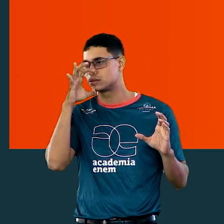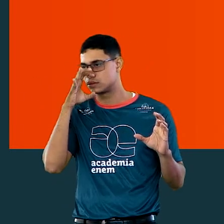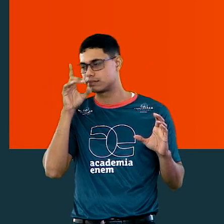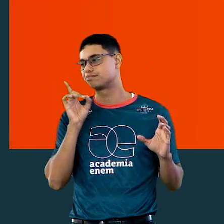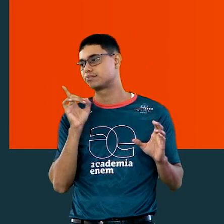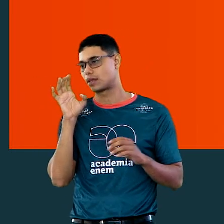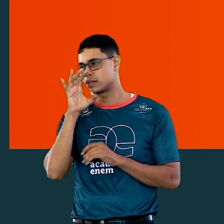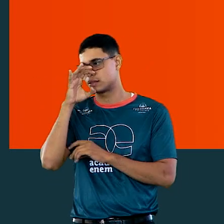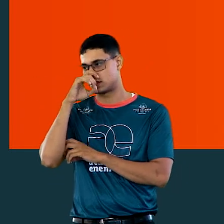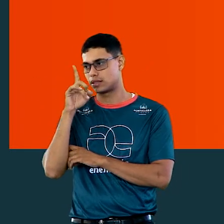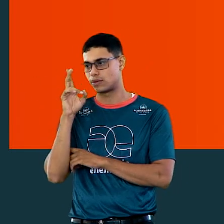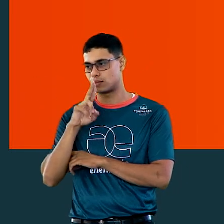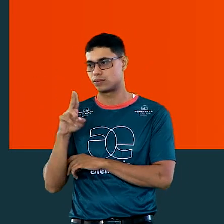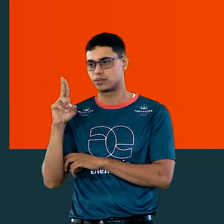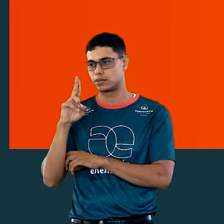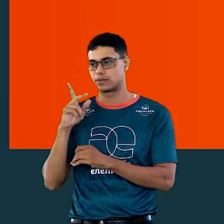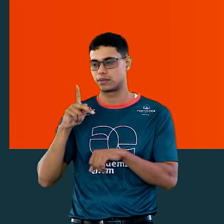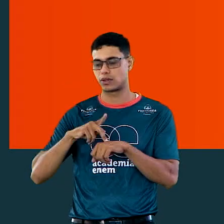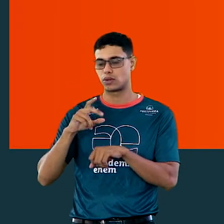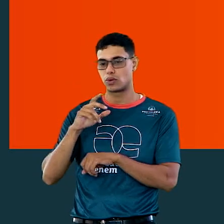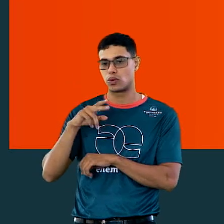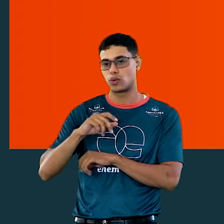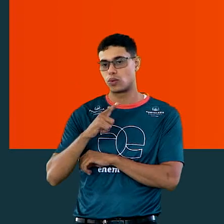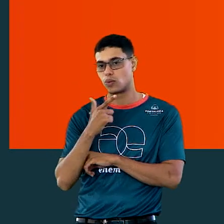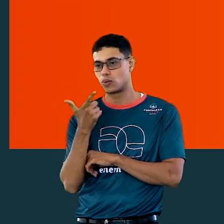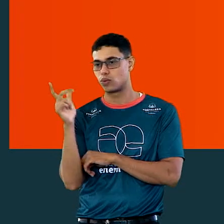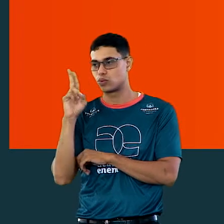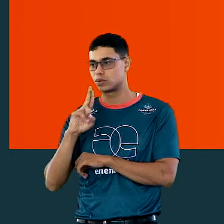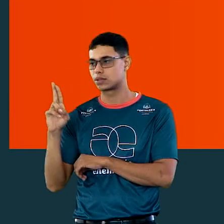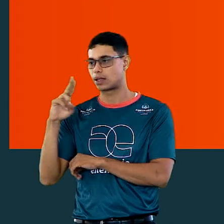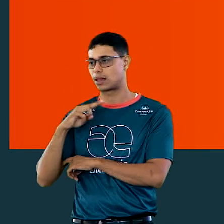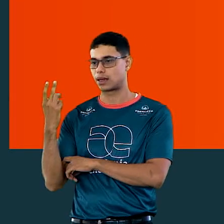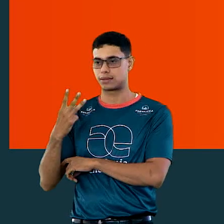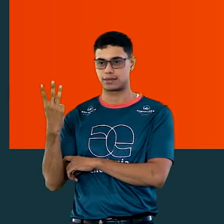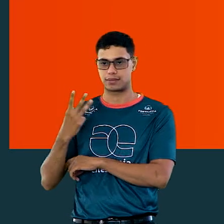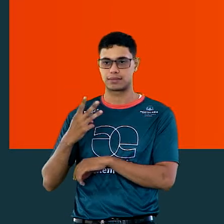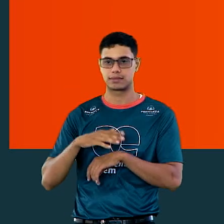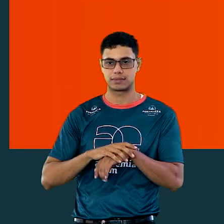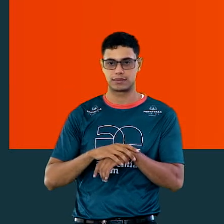Na resistência. A melhor fórmula é a última.